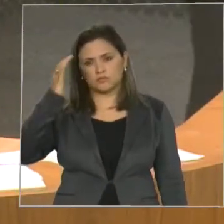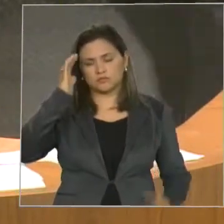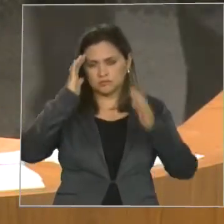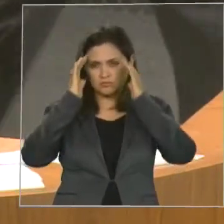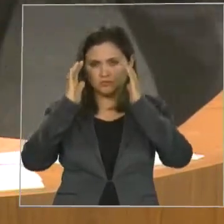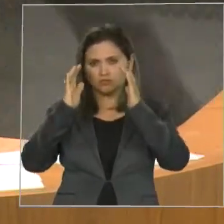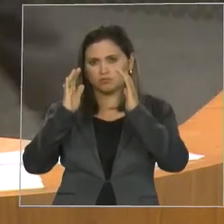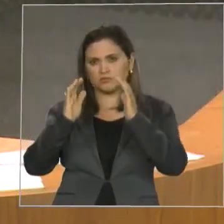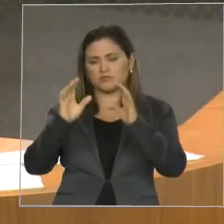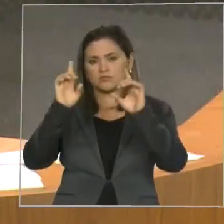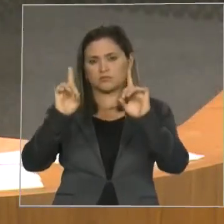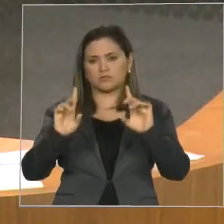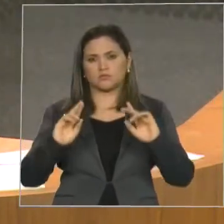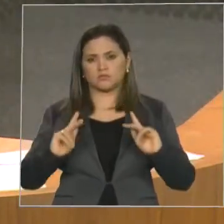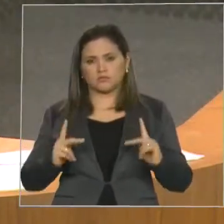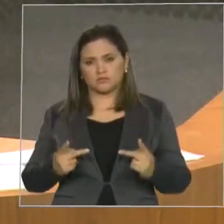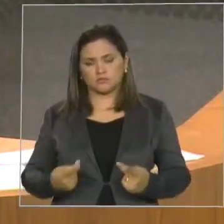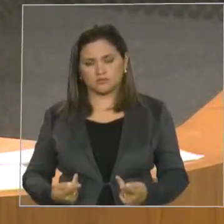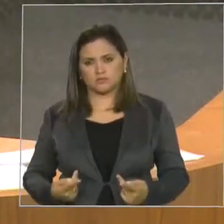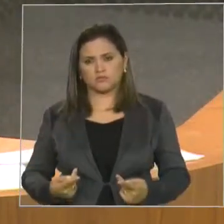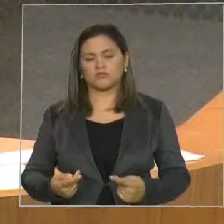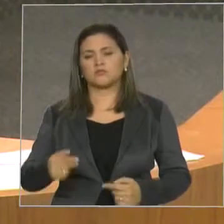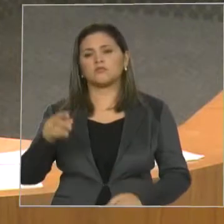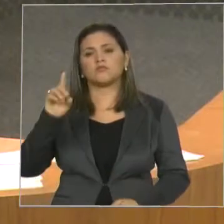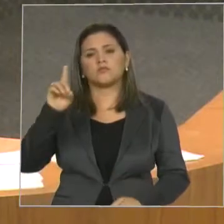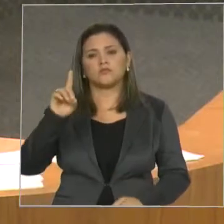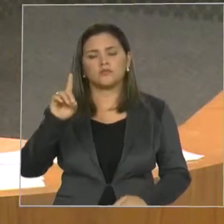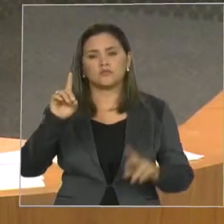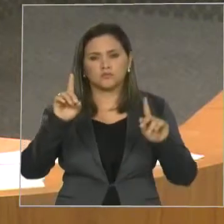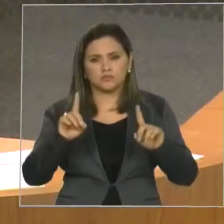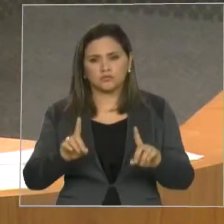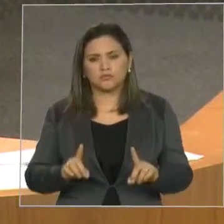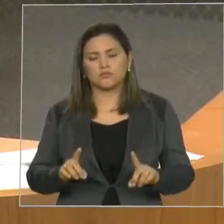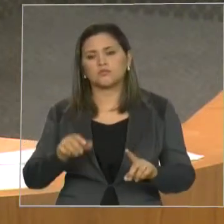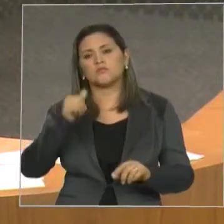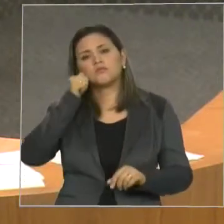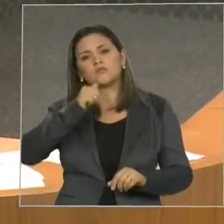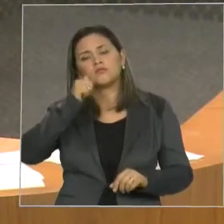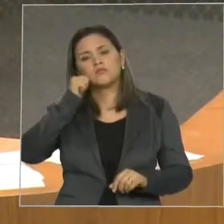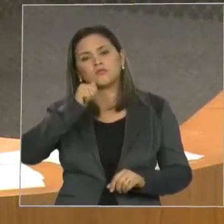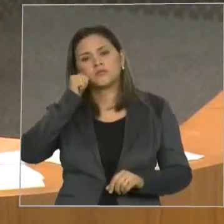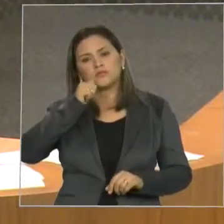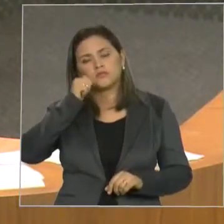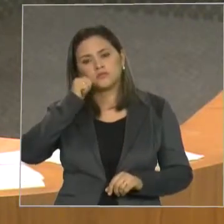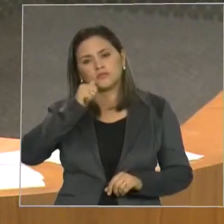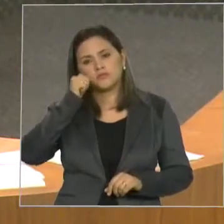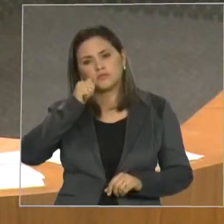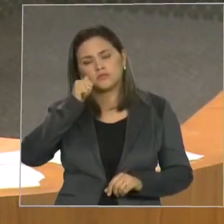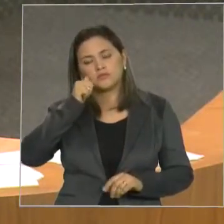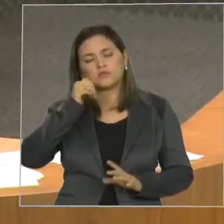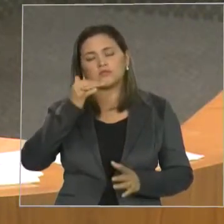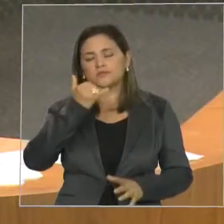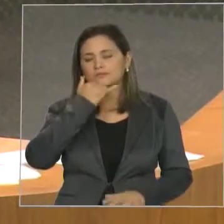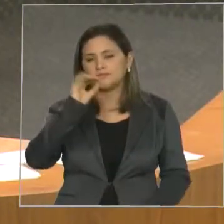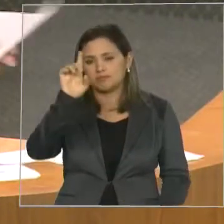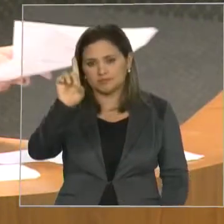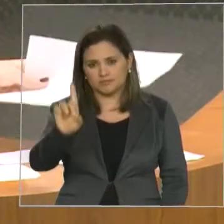aos direitos humanos, aos direitos da mulher, que a mulher não pode mais continuar a ser tratada desta